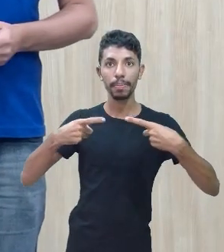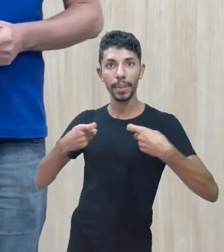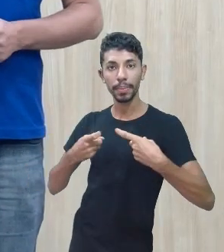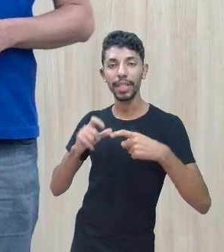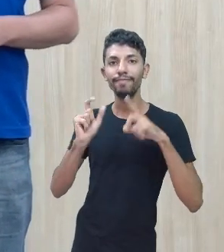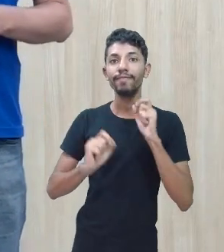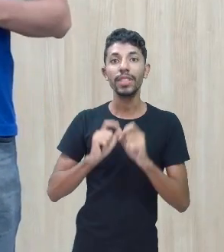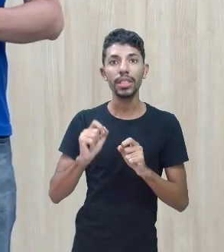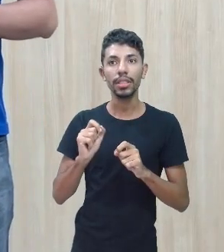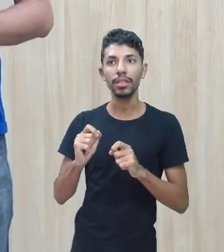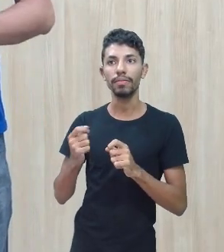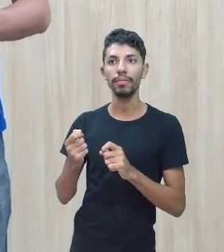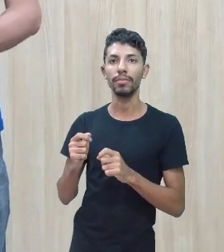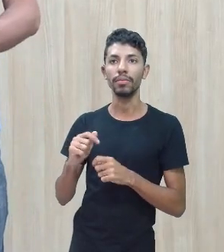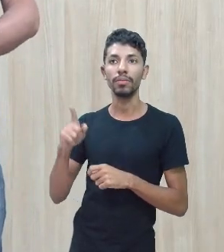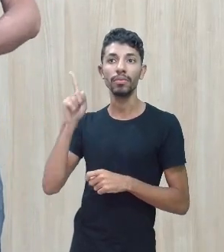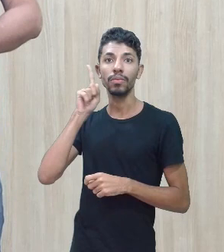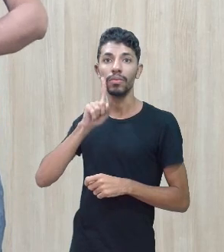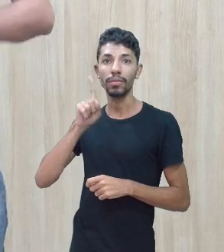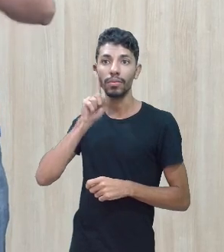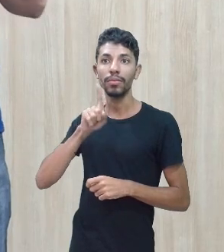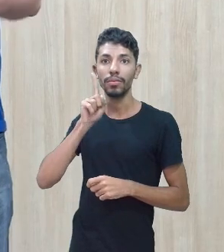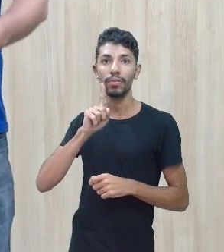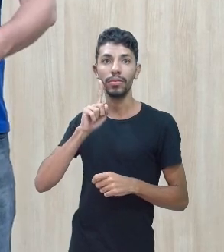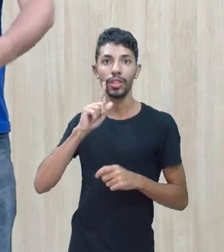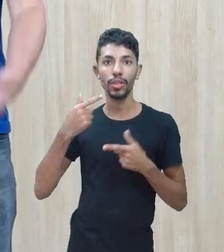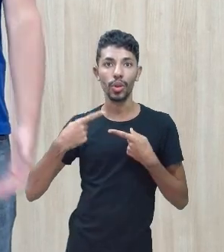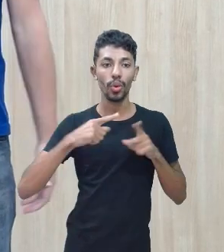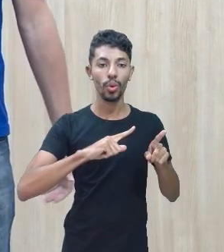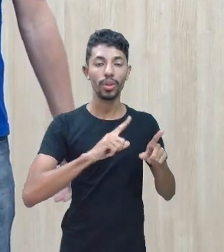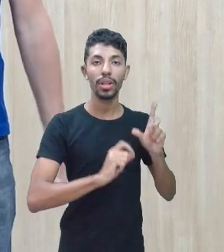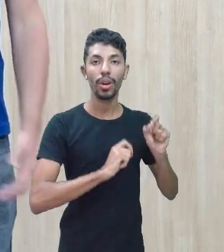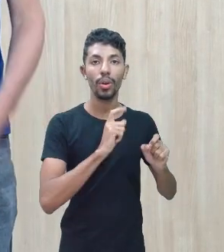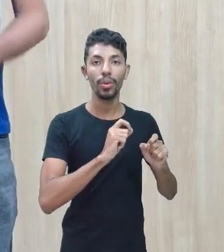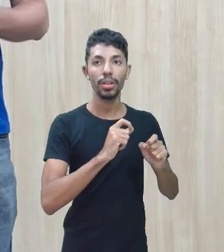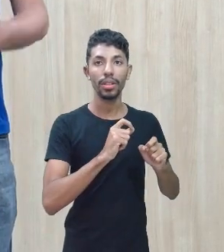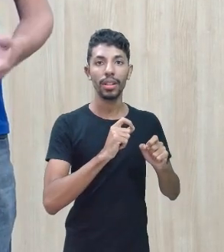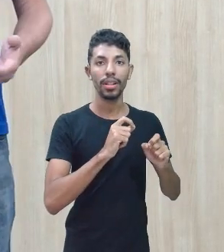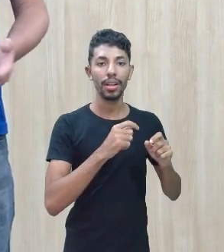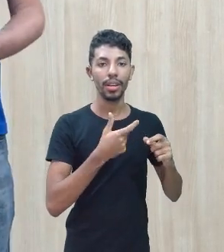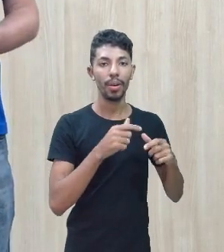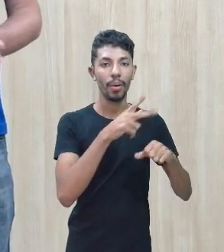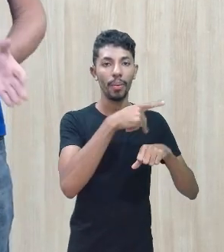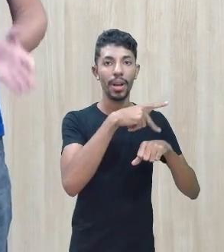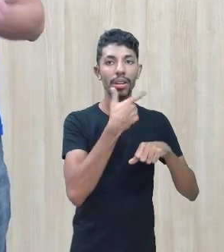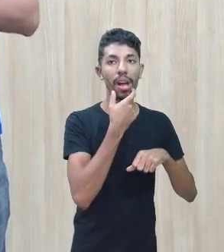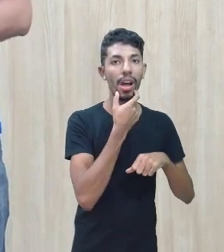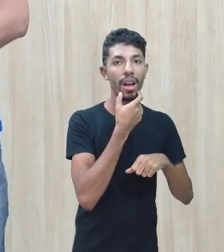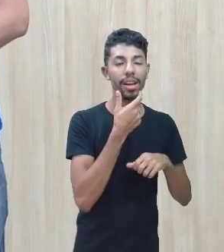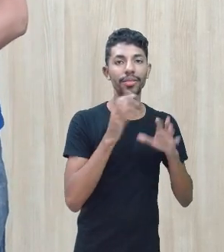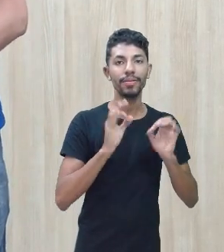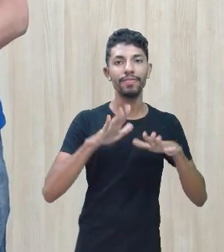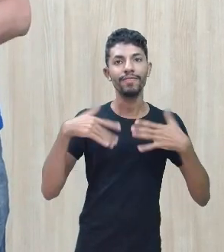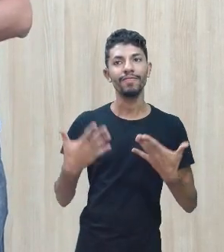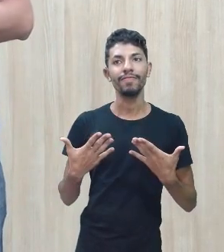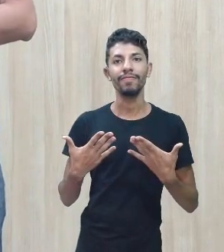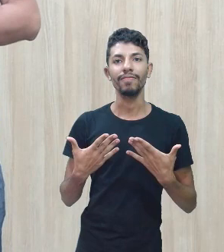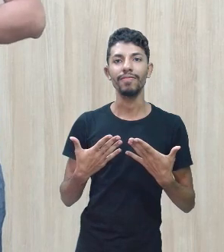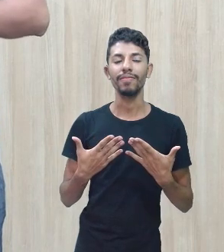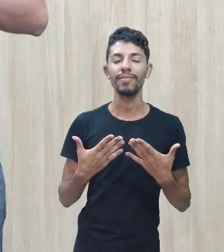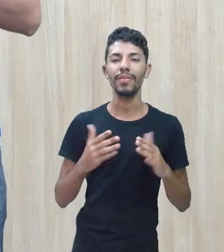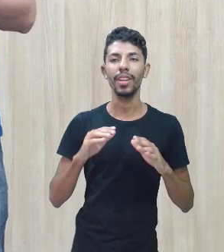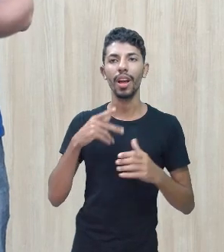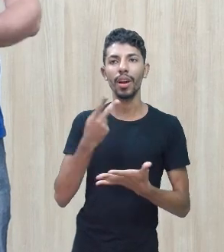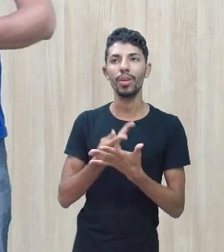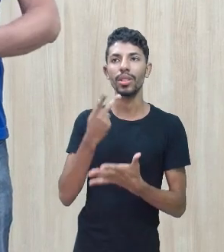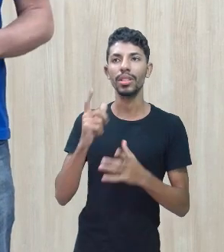entre os americanos, os colonos americanos, contra a sua antiga metrópole, os ingleses. Então essa guerra foi vencida em